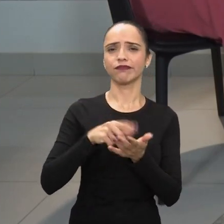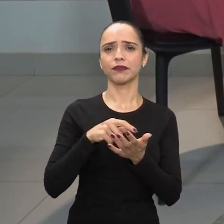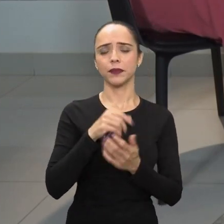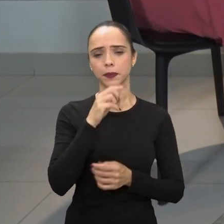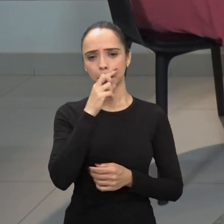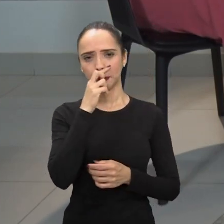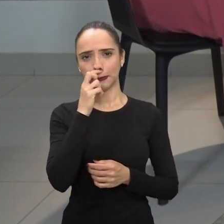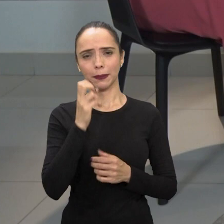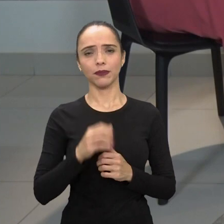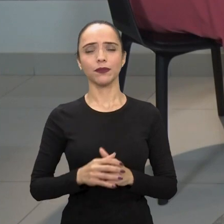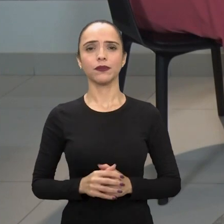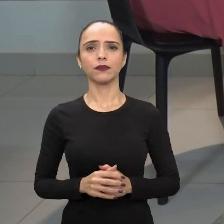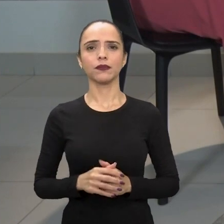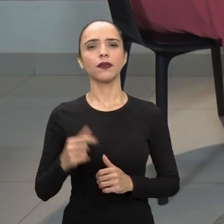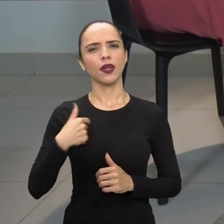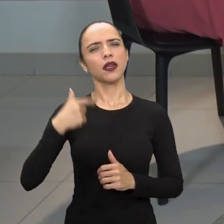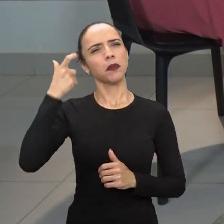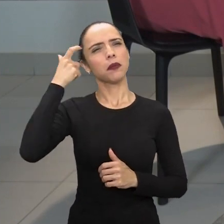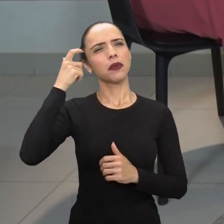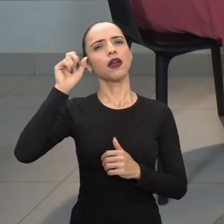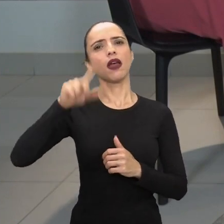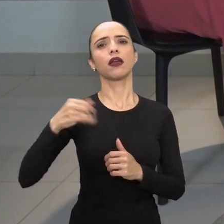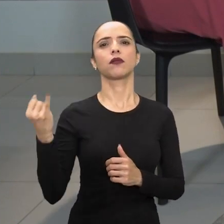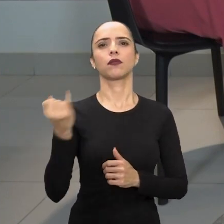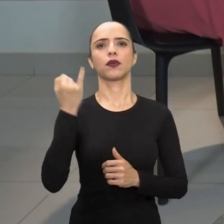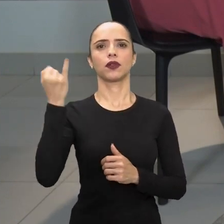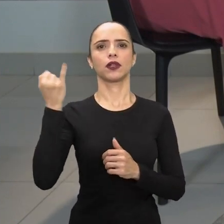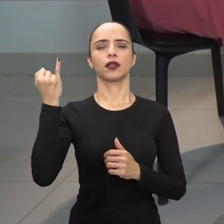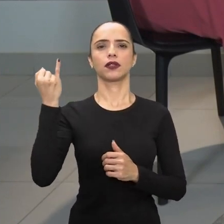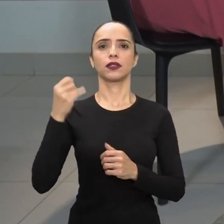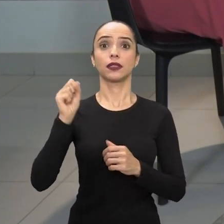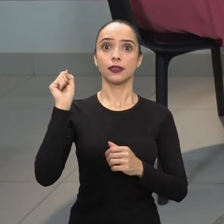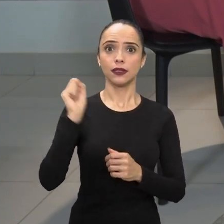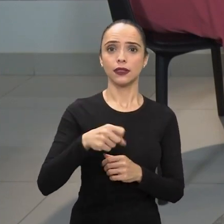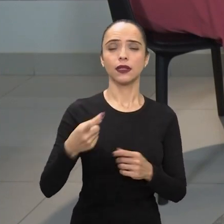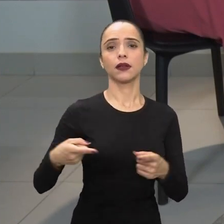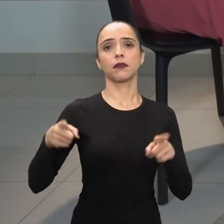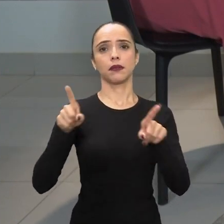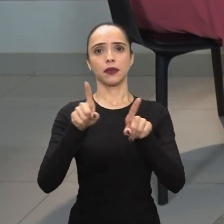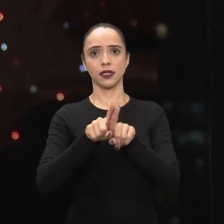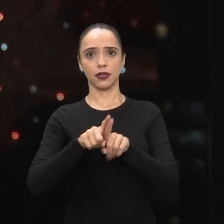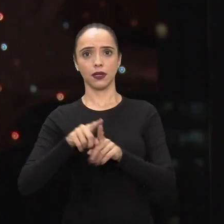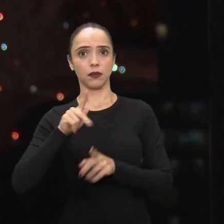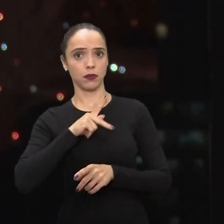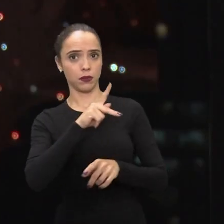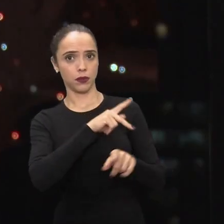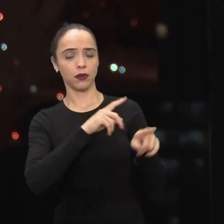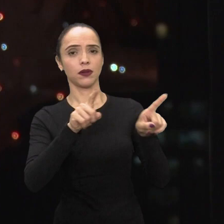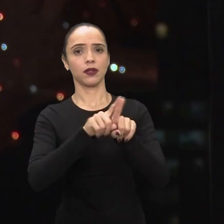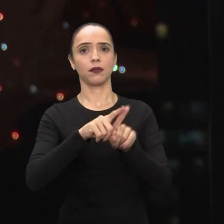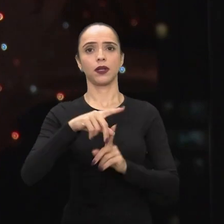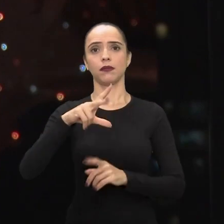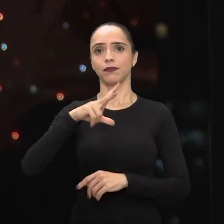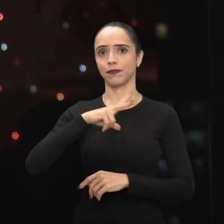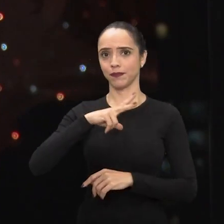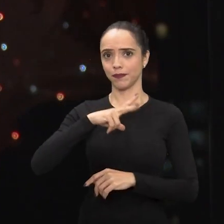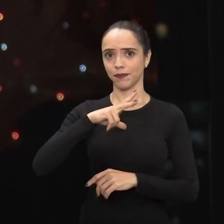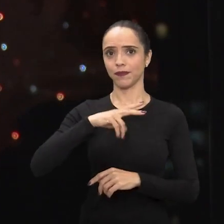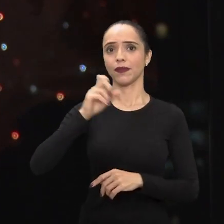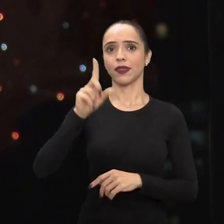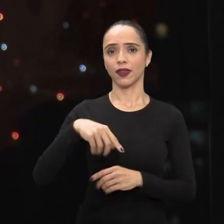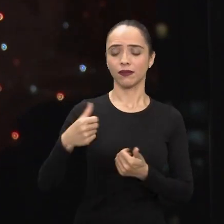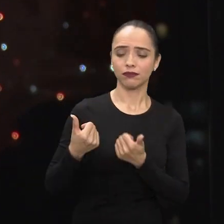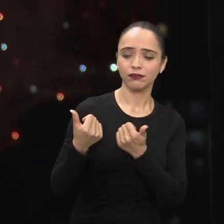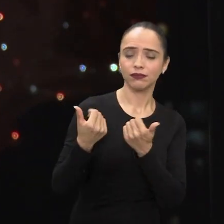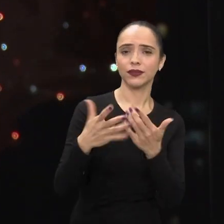é importante a parceria público privada né no sentido de possibilitar o trabalho ao preso